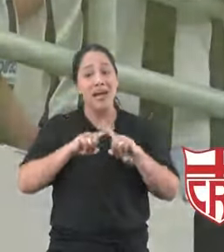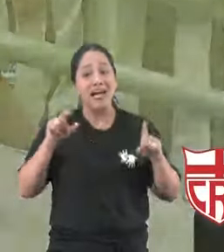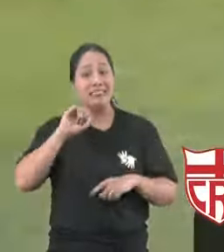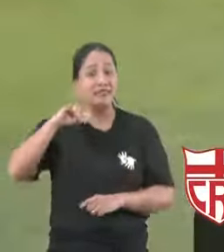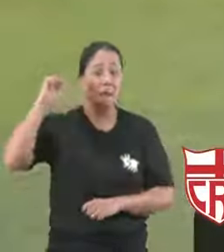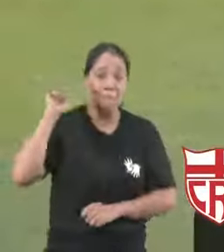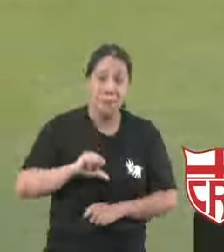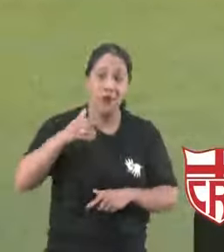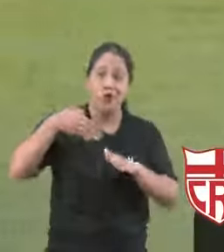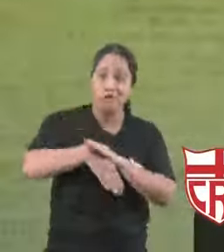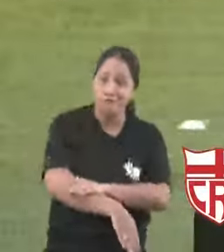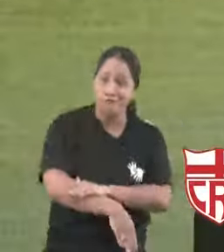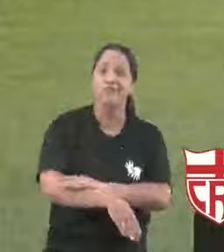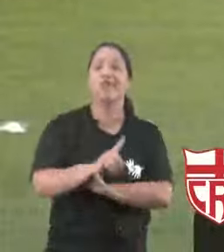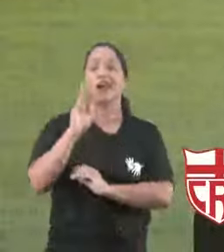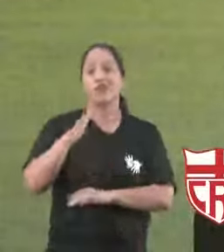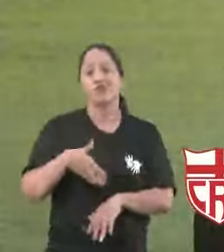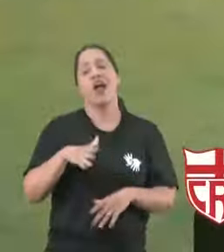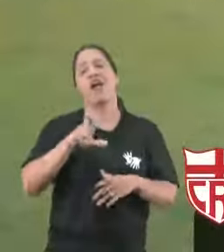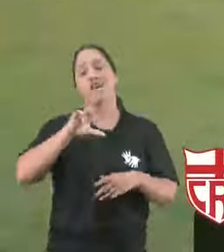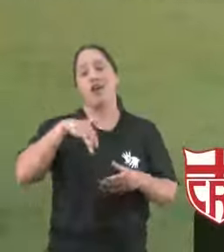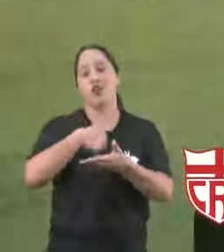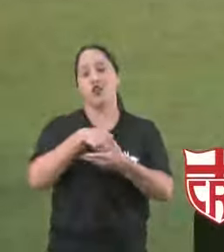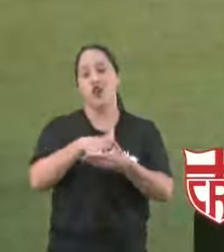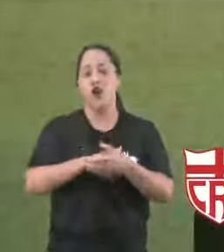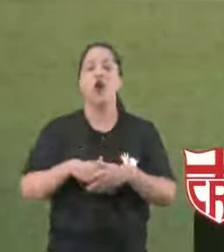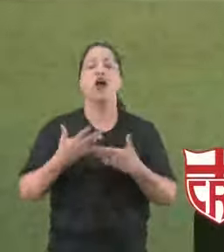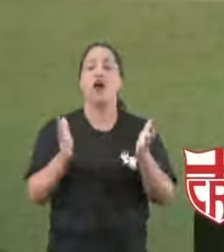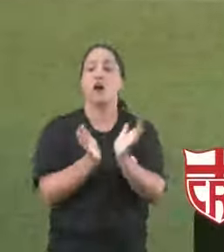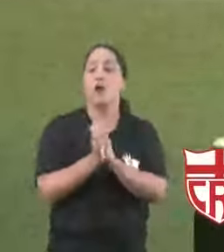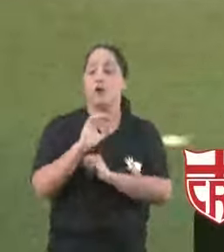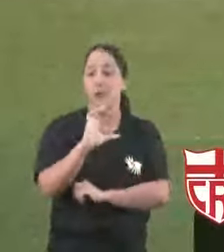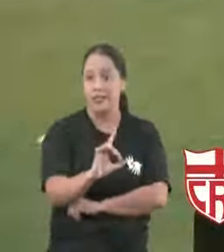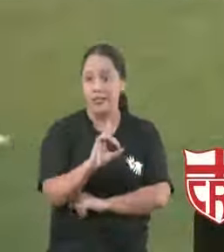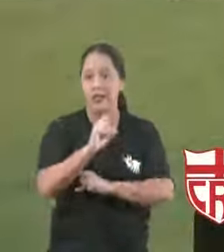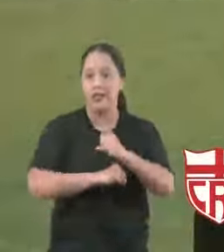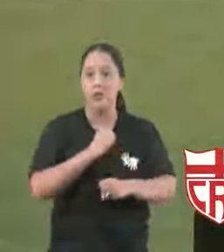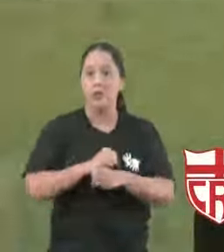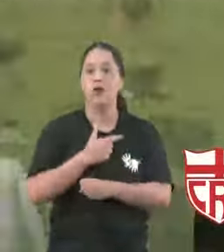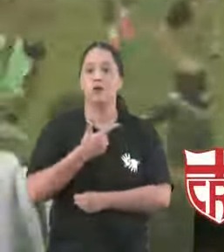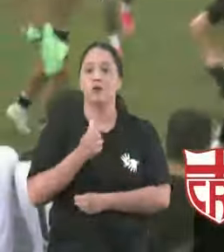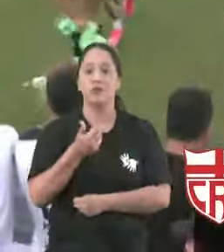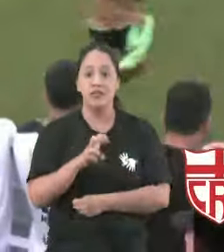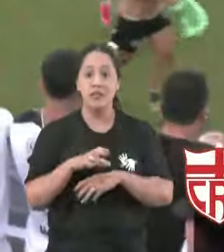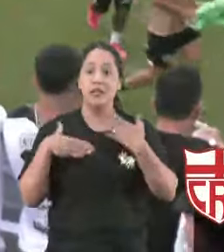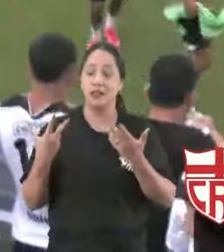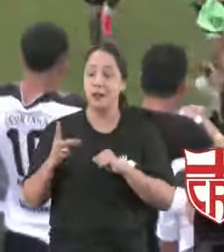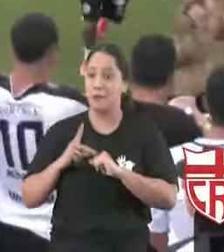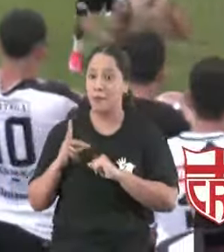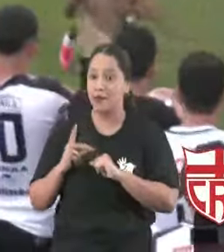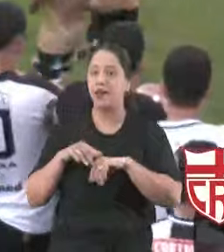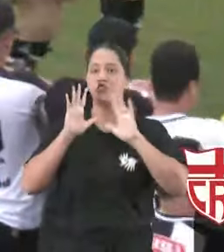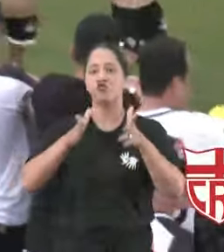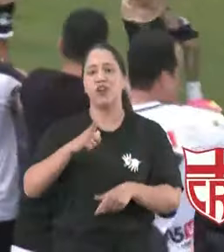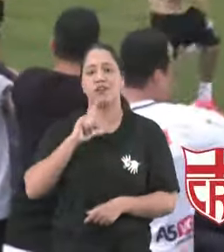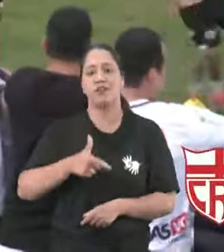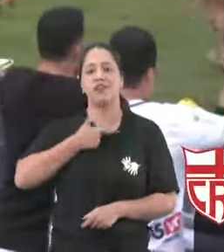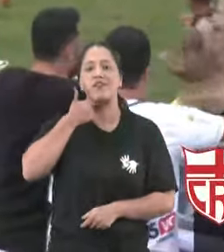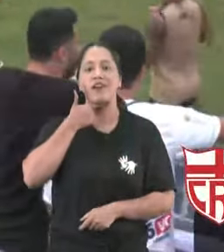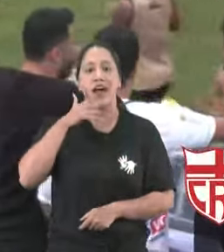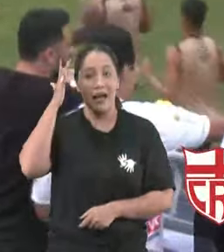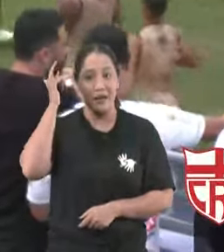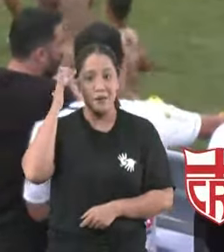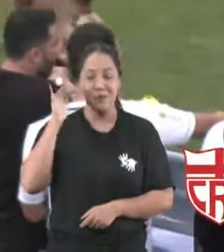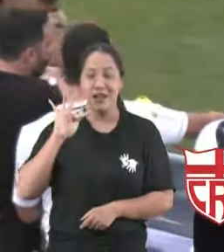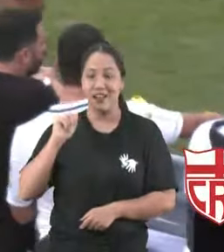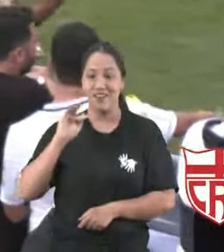sendo rebaixado, ele automaticamente jogaria a Série D em 2025. Então, com isso, o Penedense já garante vaga. Amanhã, aqui na